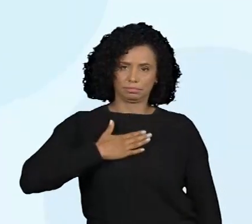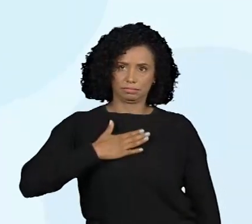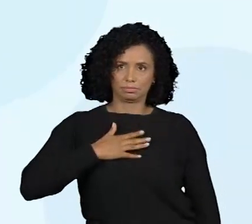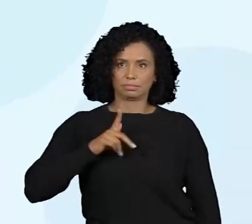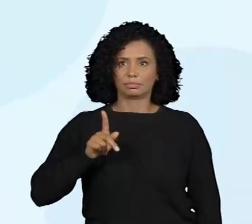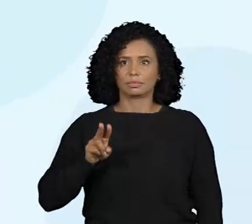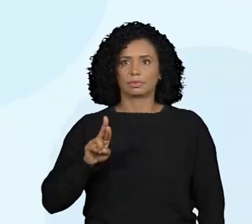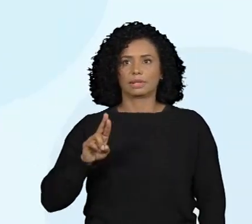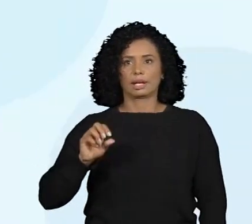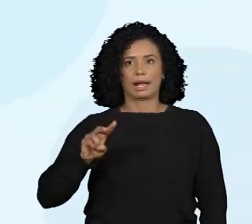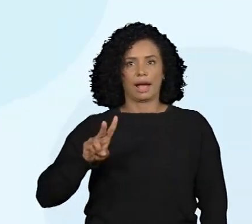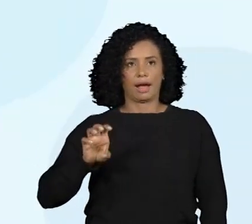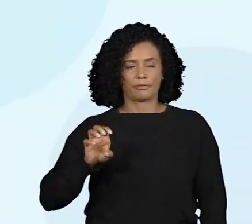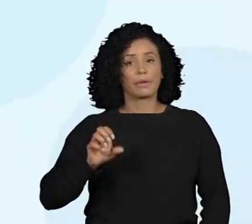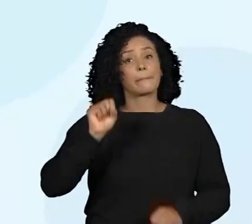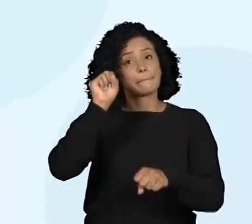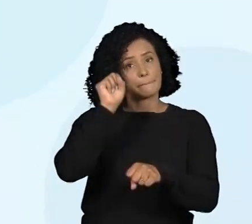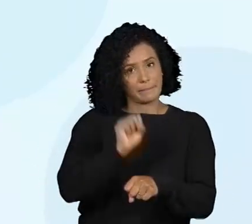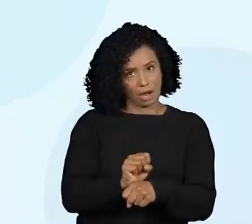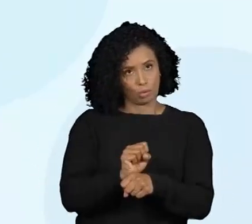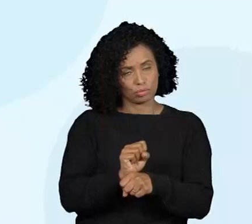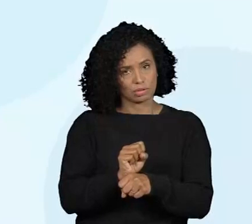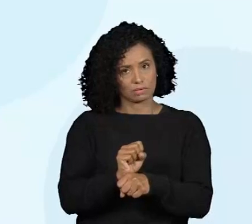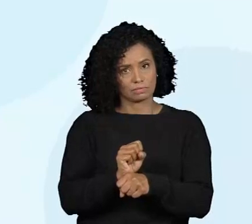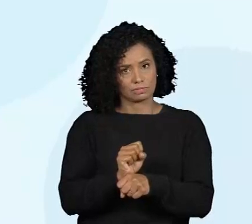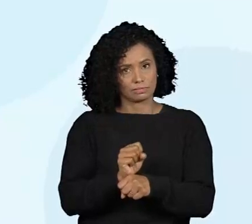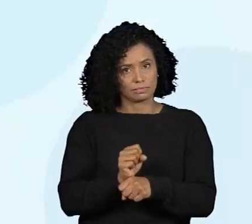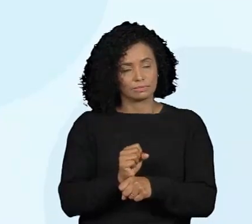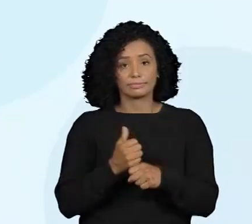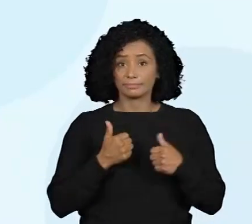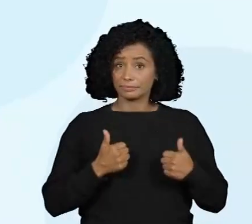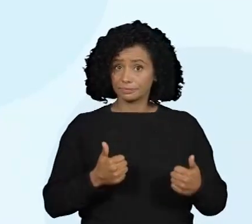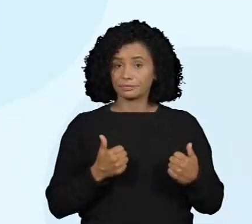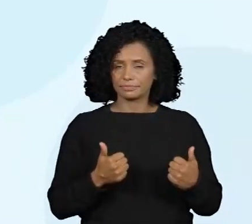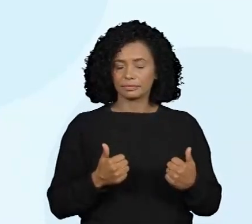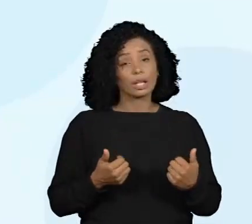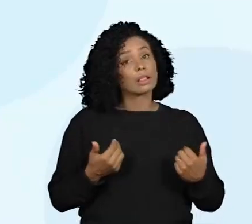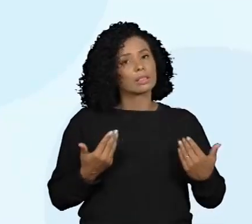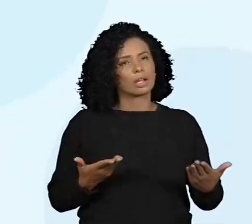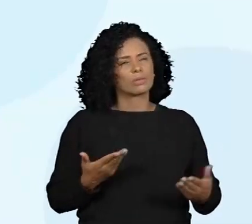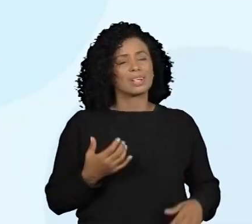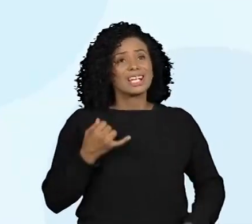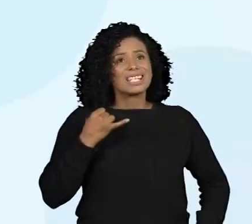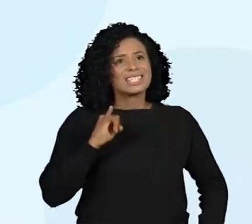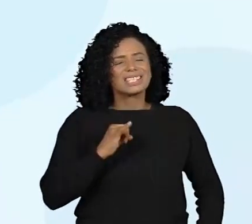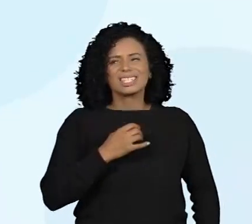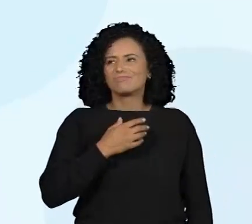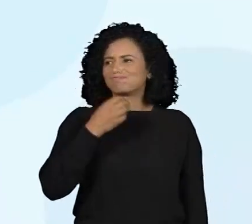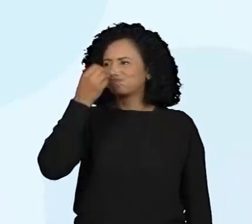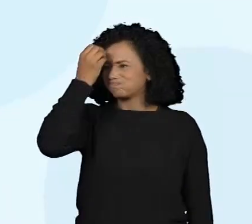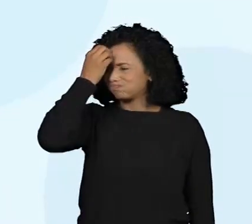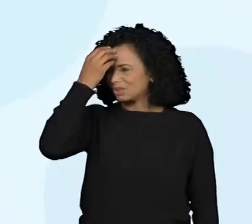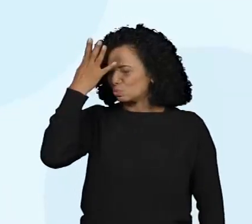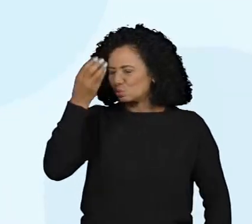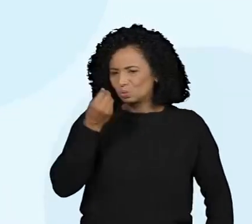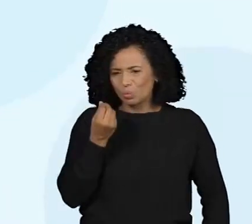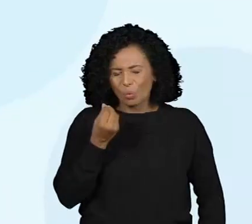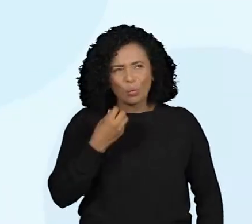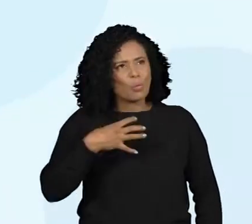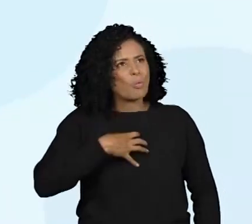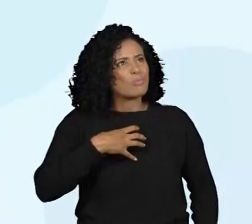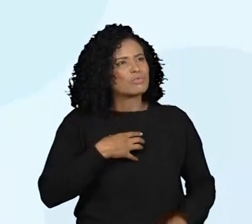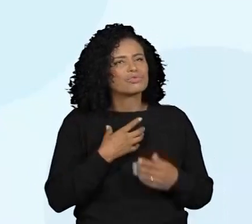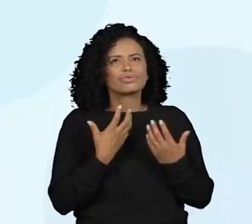pausa tá ligado professora então mesmo se eu não sei eu nunca vi essa